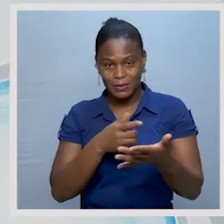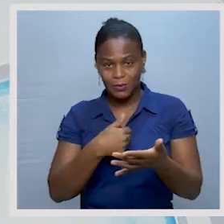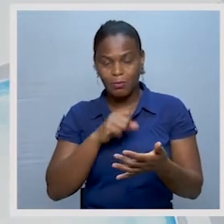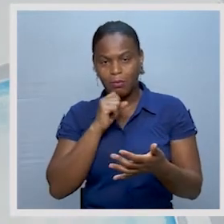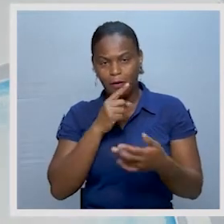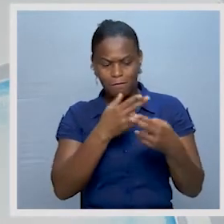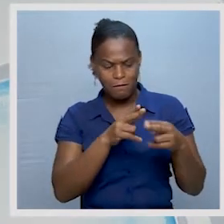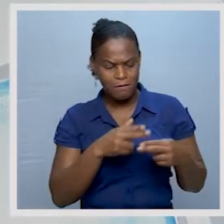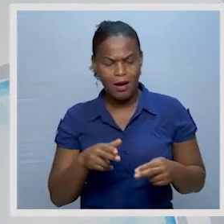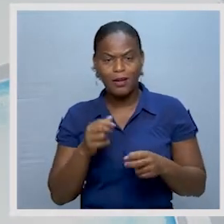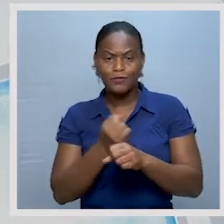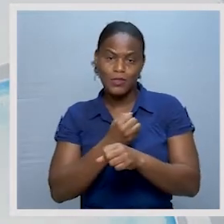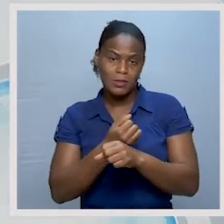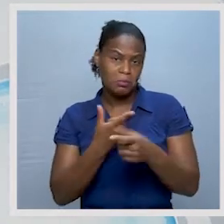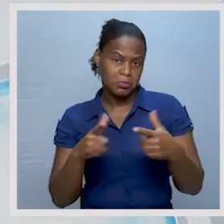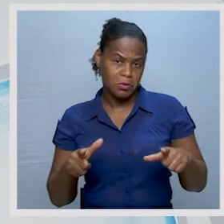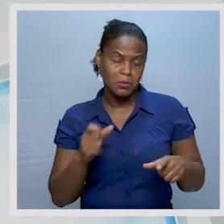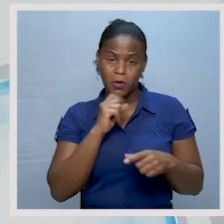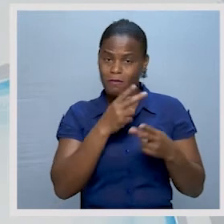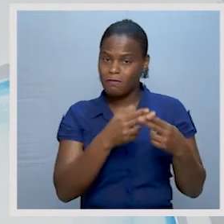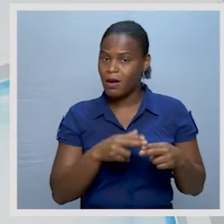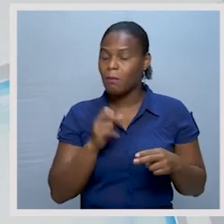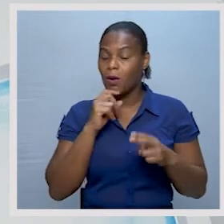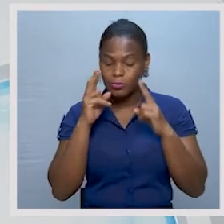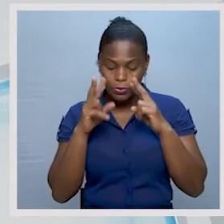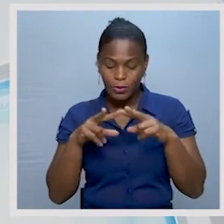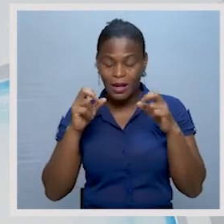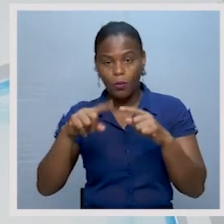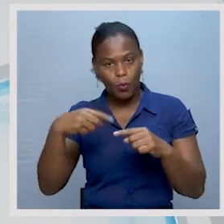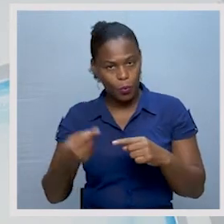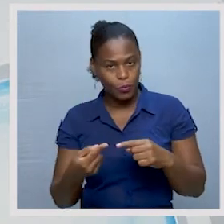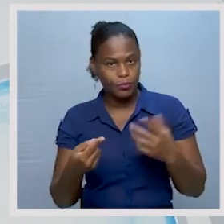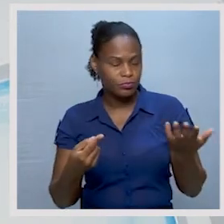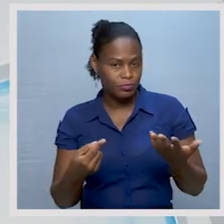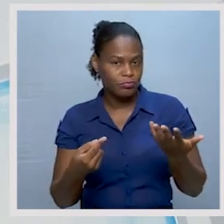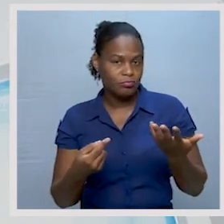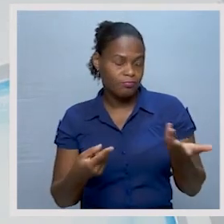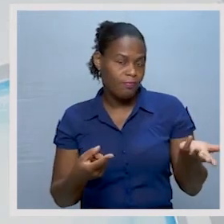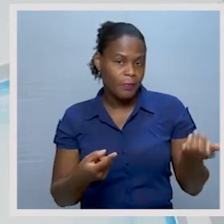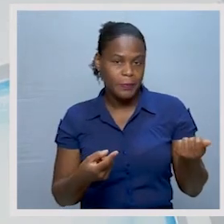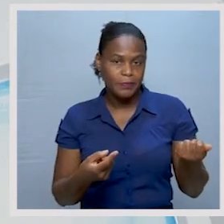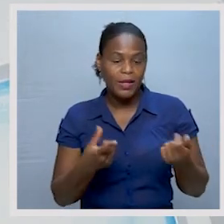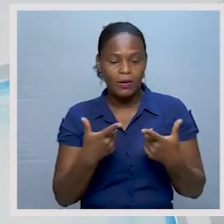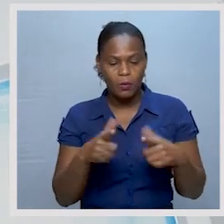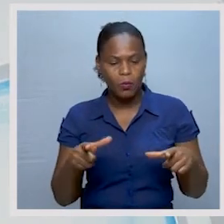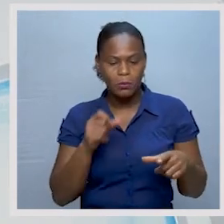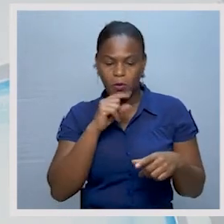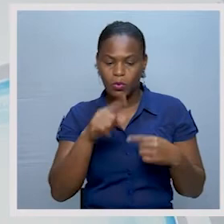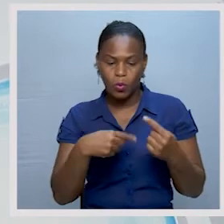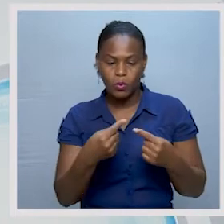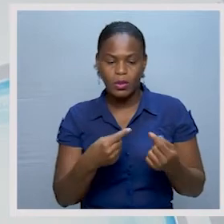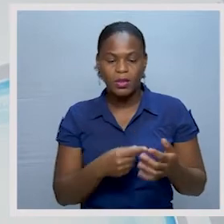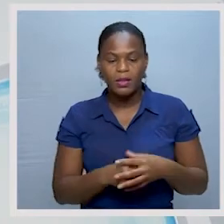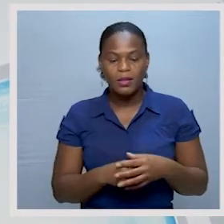texto pode ter vários tipos de funções. Vocês podem ter encontrado outras funções de